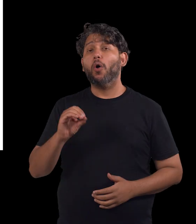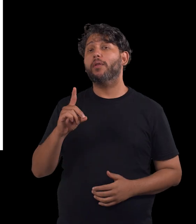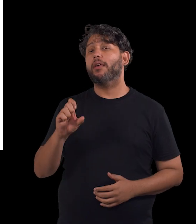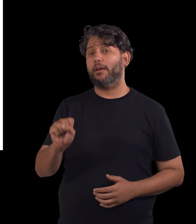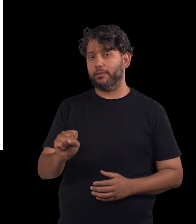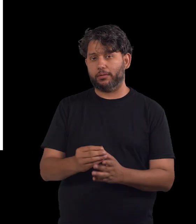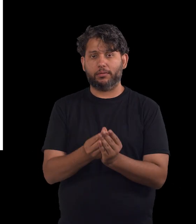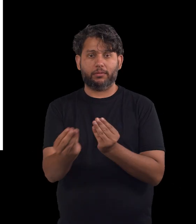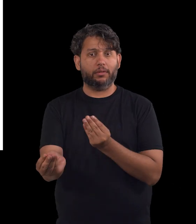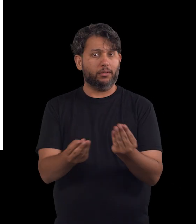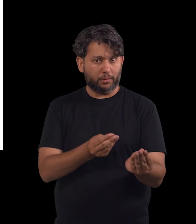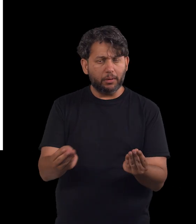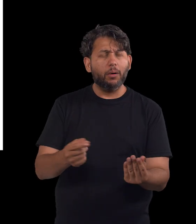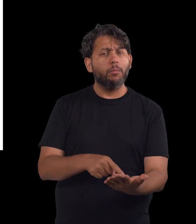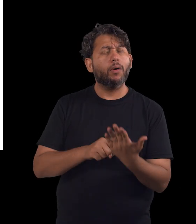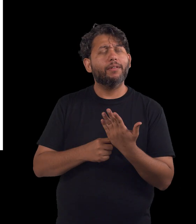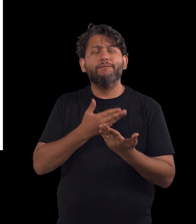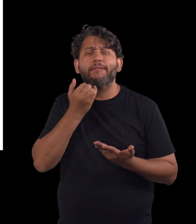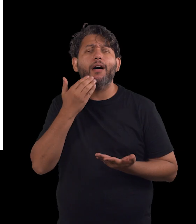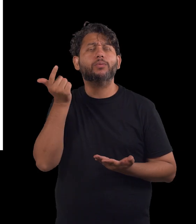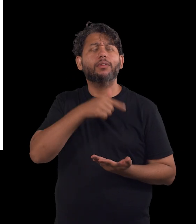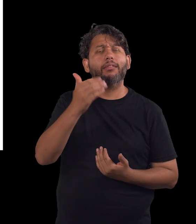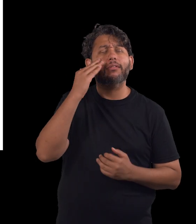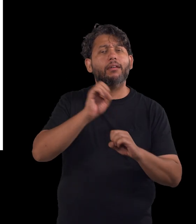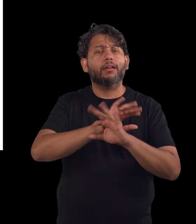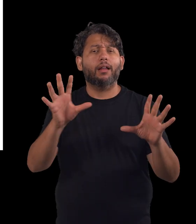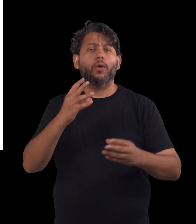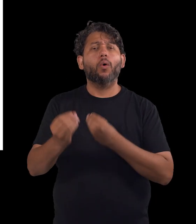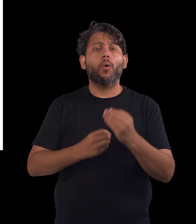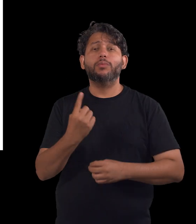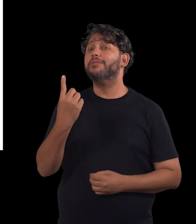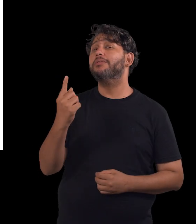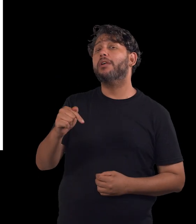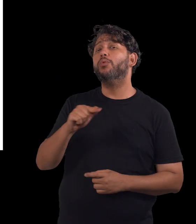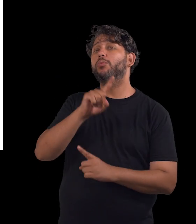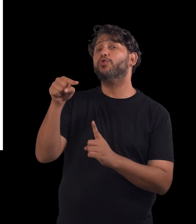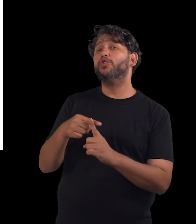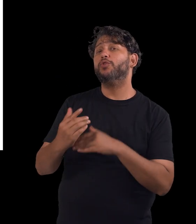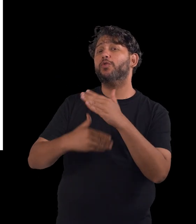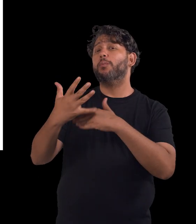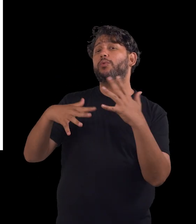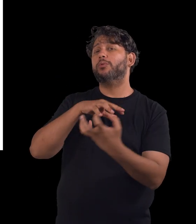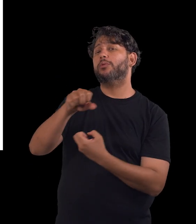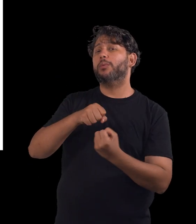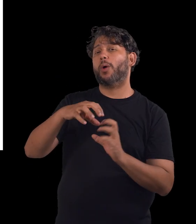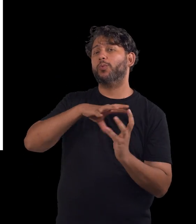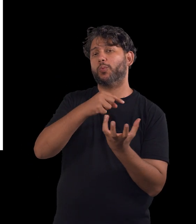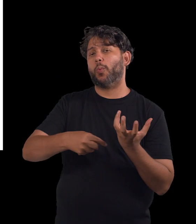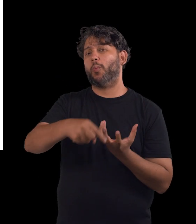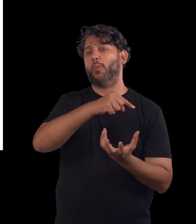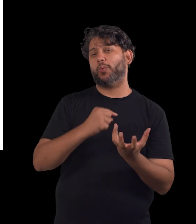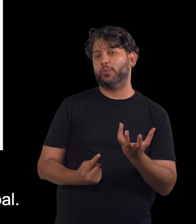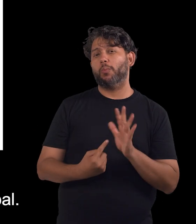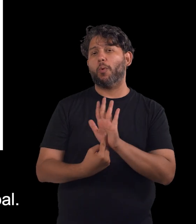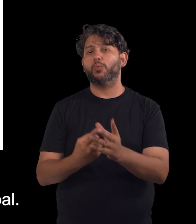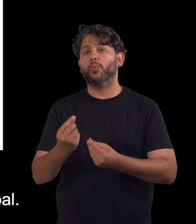A Batalha das ODS introduz de forma acessível e envolvente os 17 Objetivos de Desenvolvimento